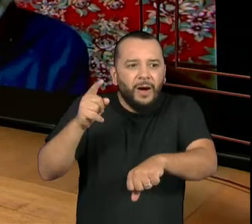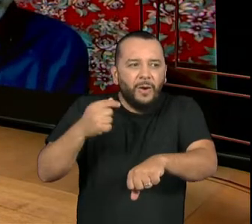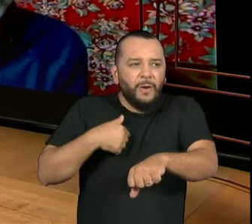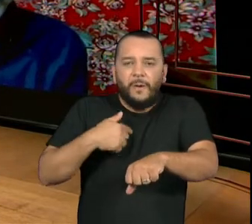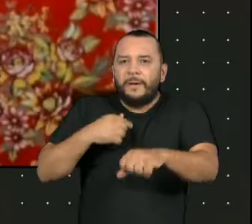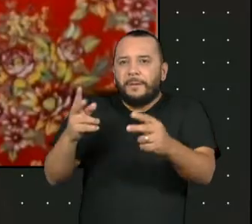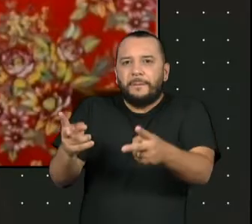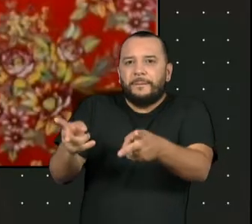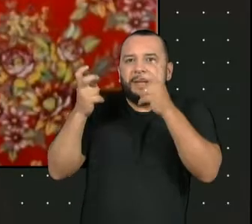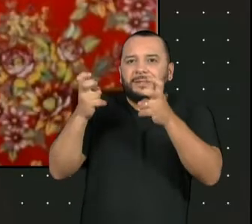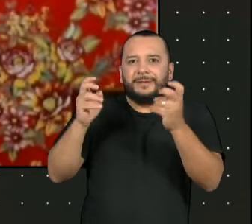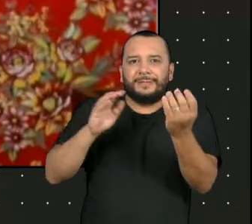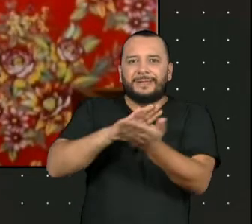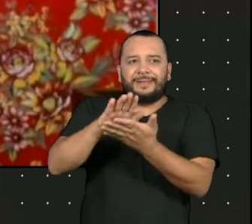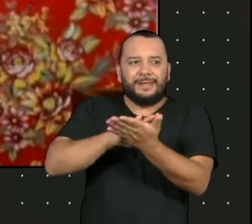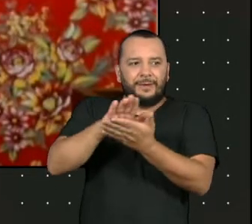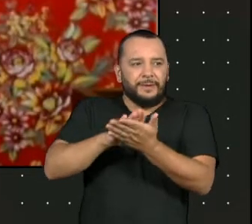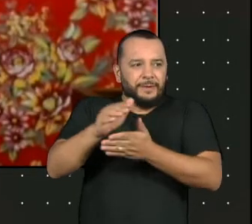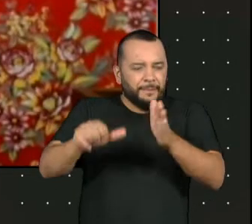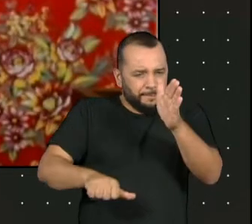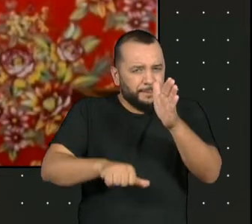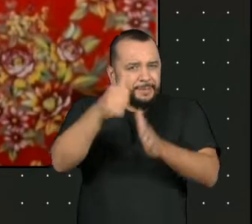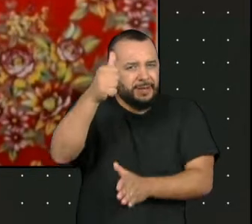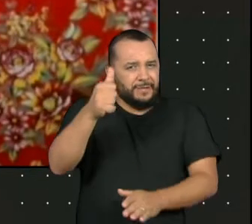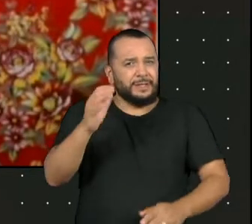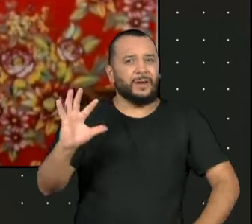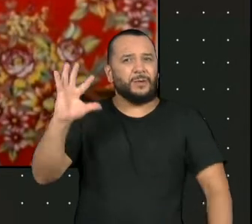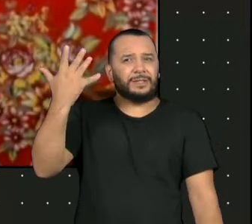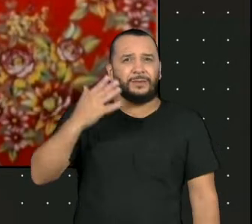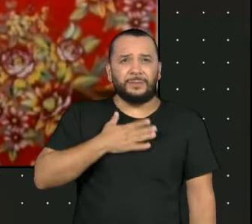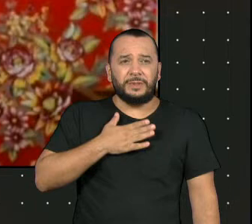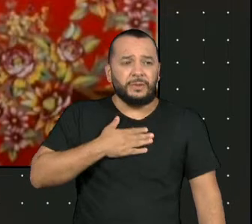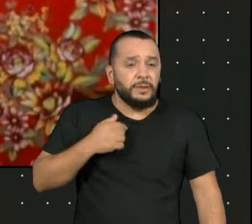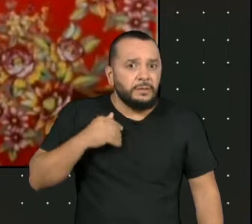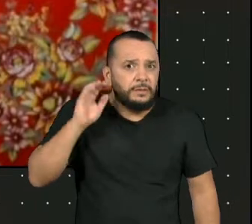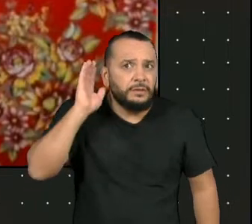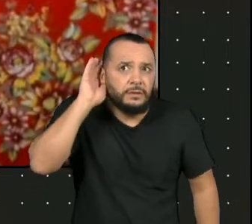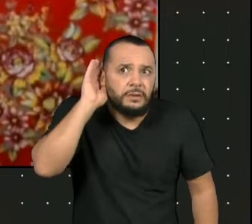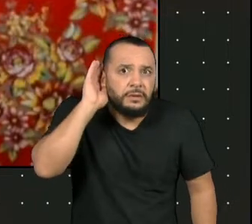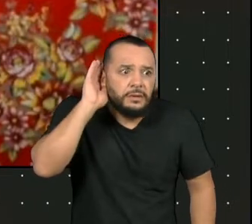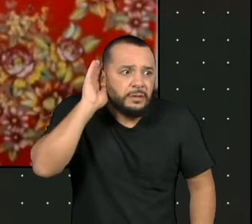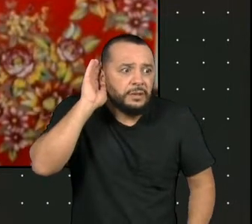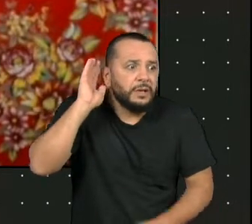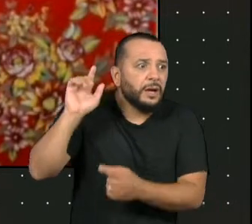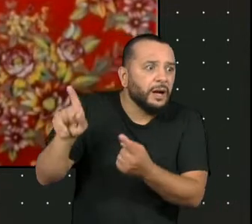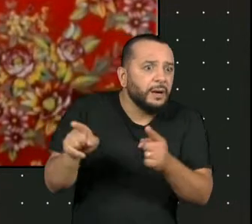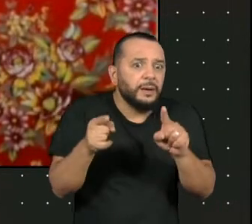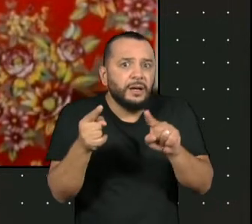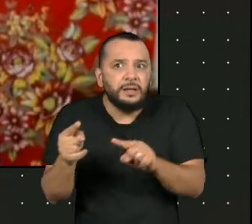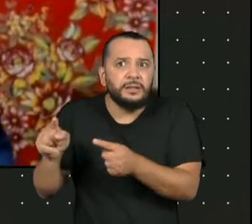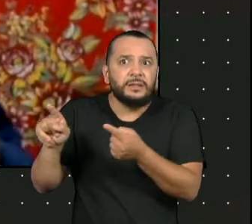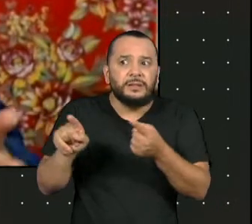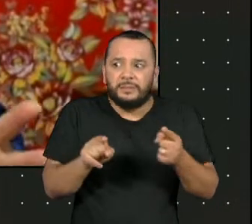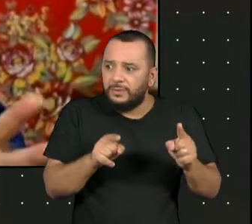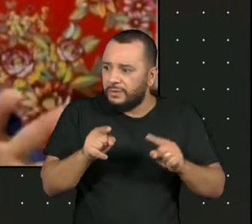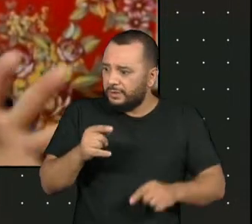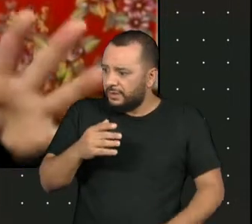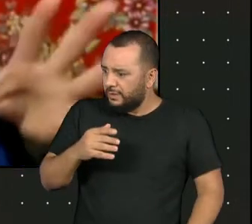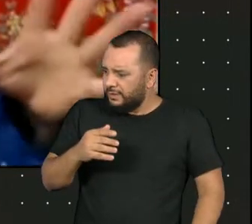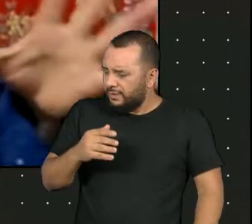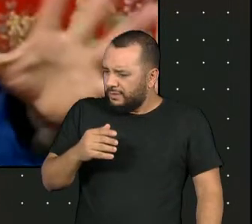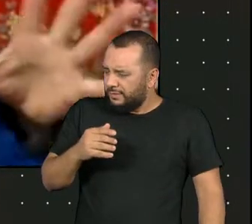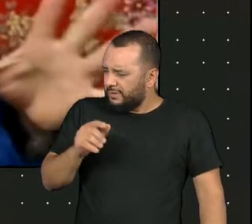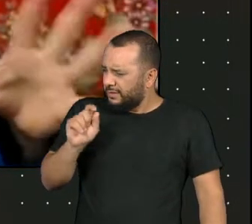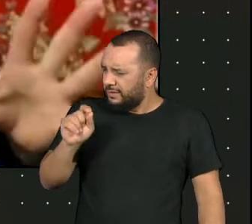a primeira vez que aconteceu isso. Eu demorei, eu falei, olha, estão cantando as músicas dos doidos. Aí eu